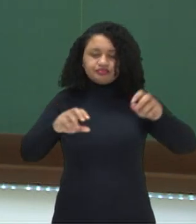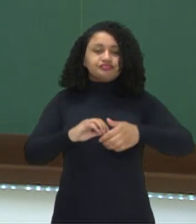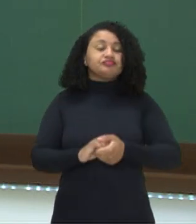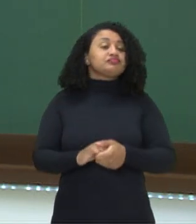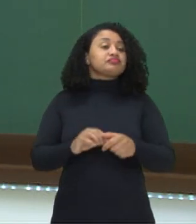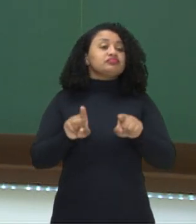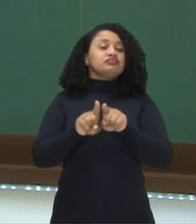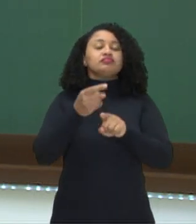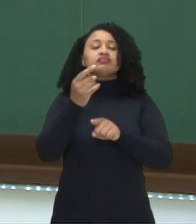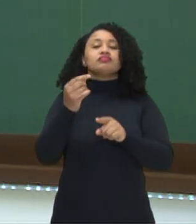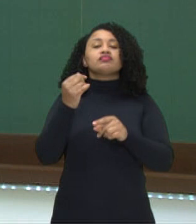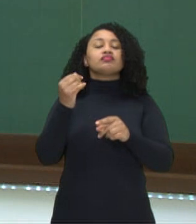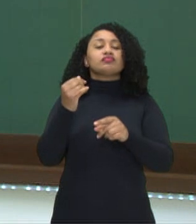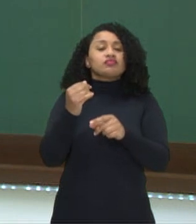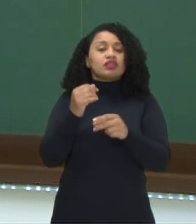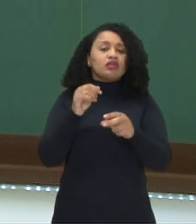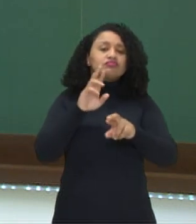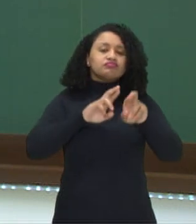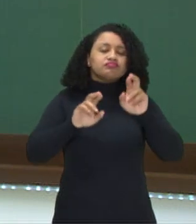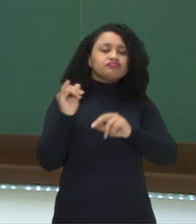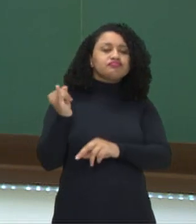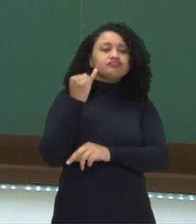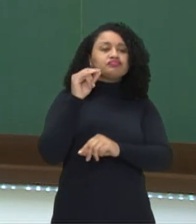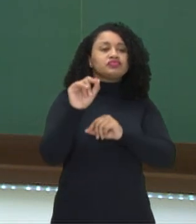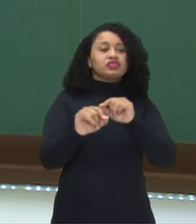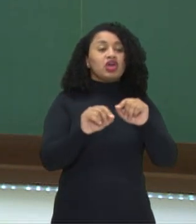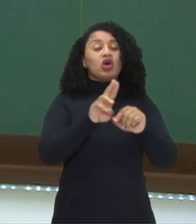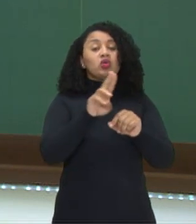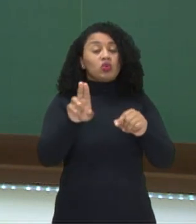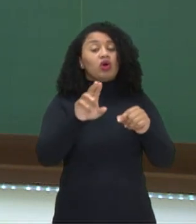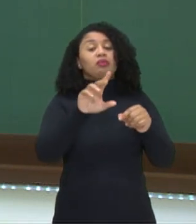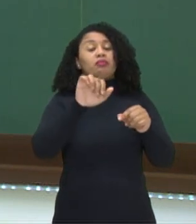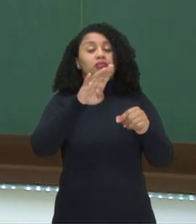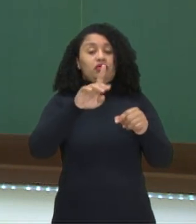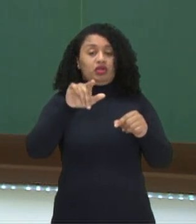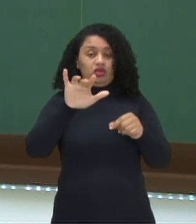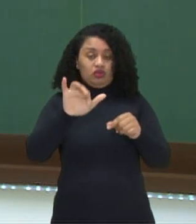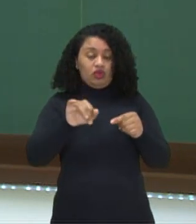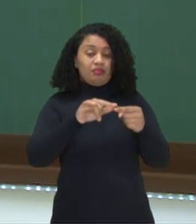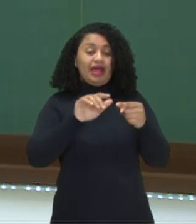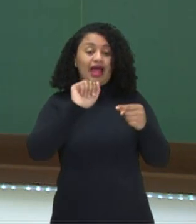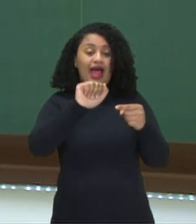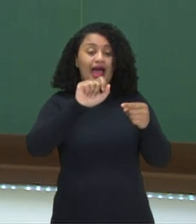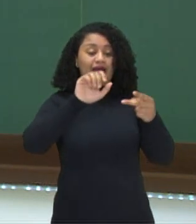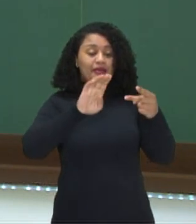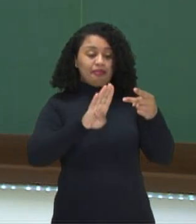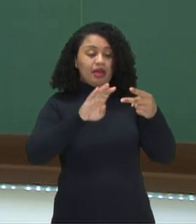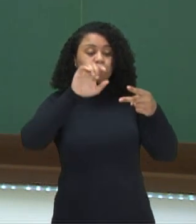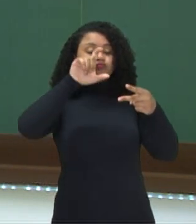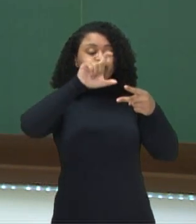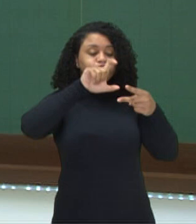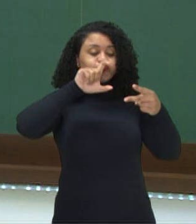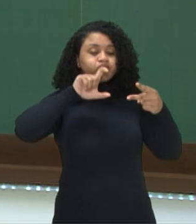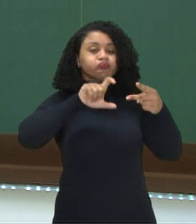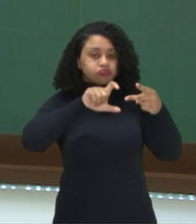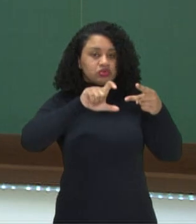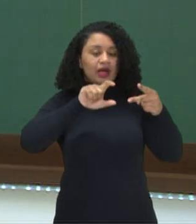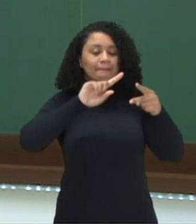observação importante aqui, o nome do polinômio, letra maiúscula, A e B. As letrinhas, a parte